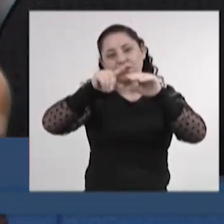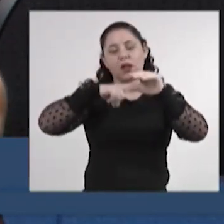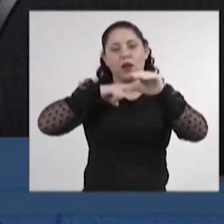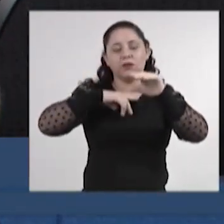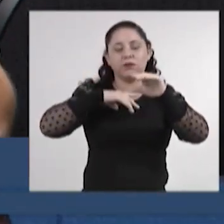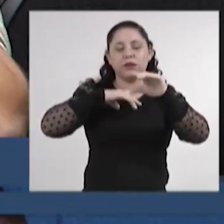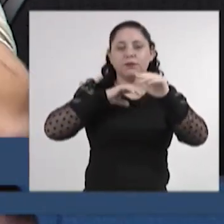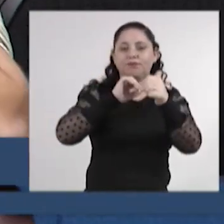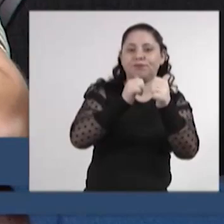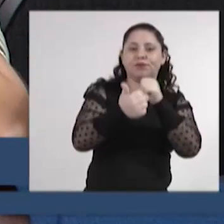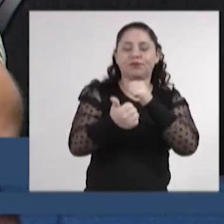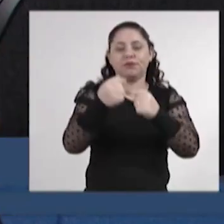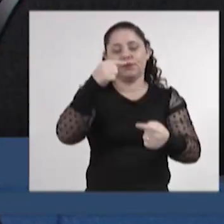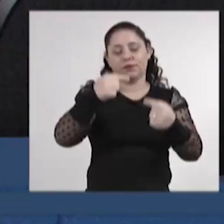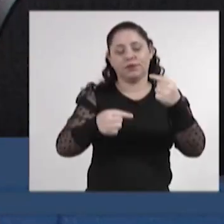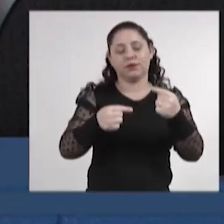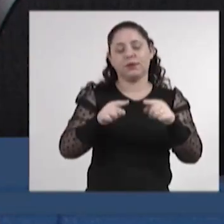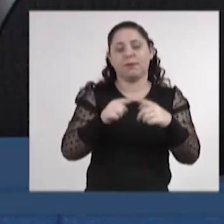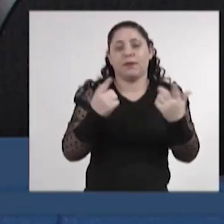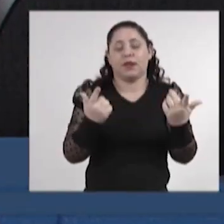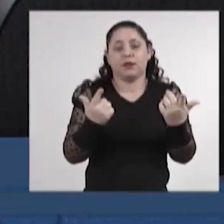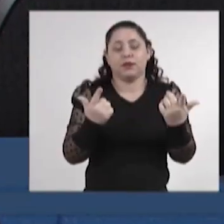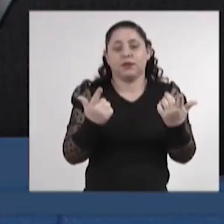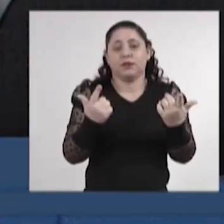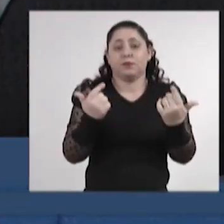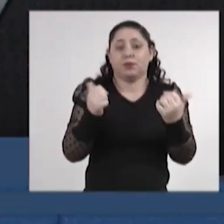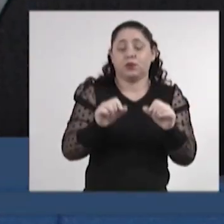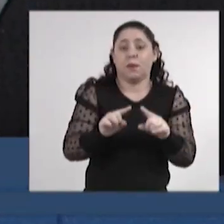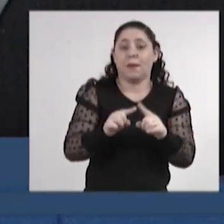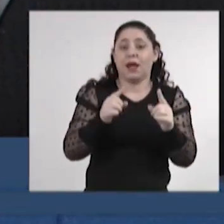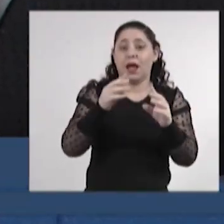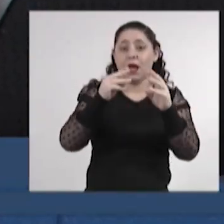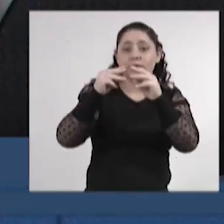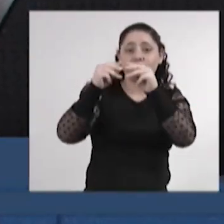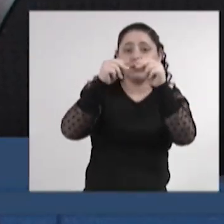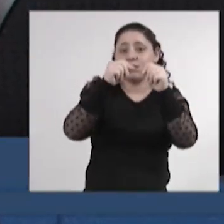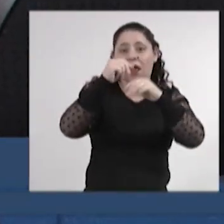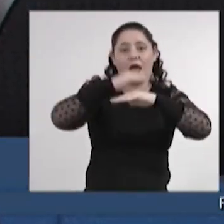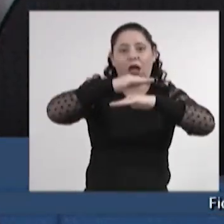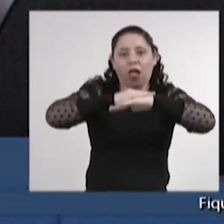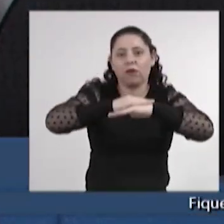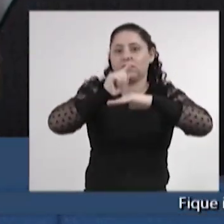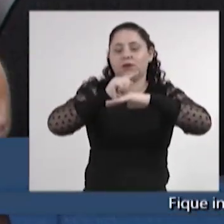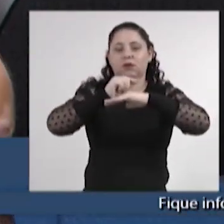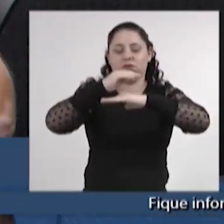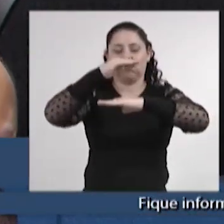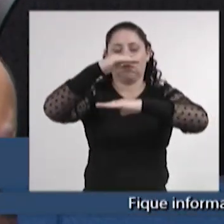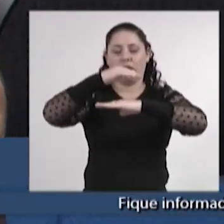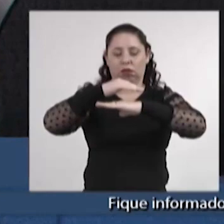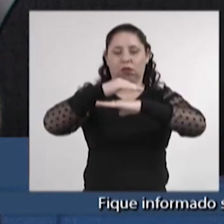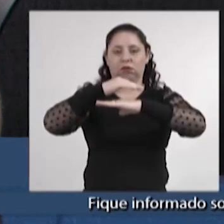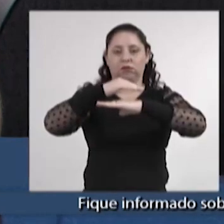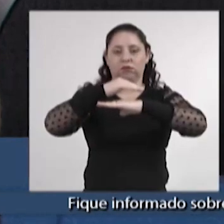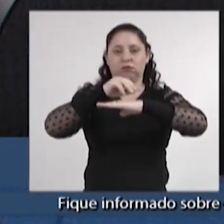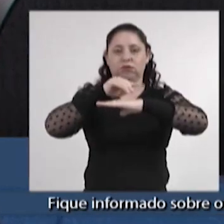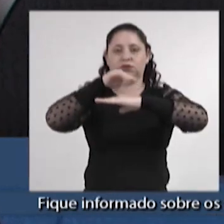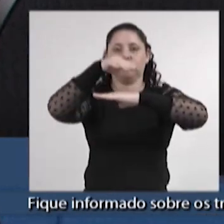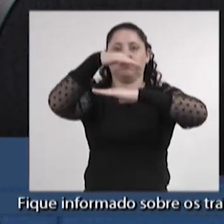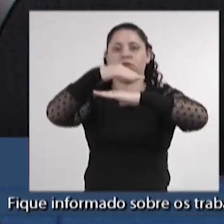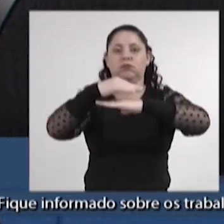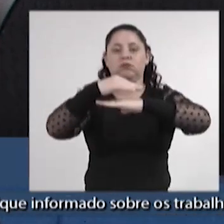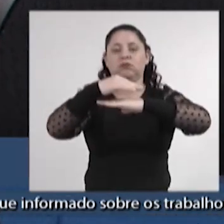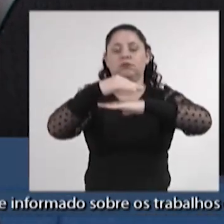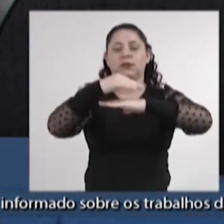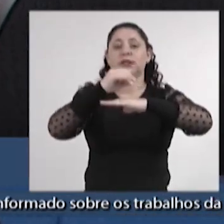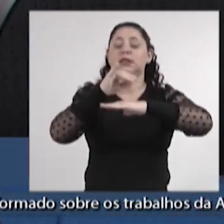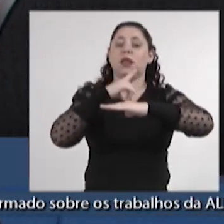um jogo desfavorável para a gente, mas não tanto. Já as areias, elas não compactam, elas chegam e ficam, elas não compactam. Então,